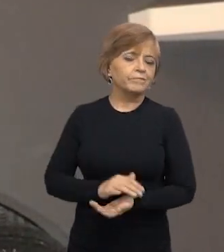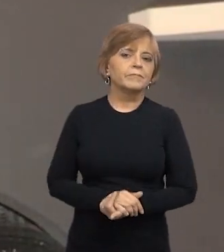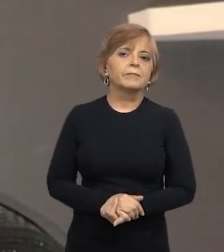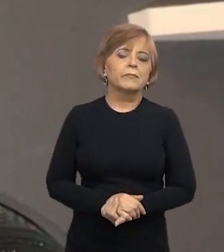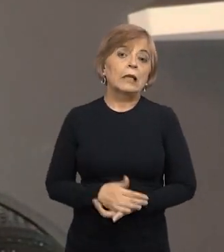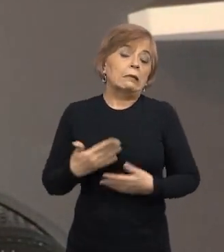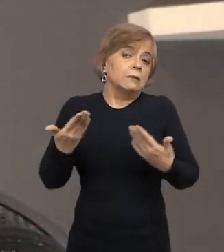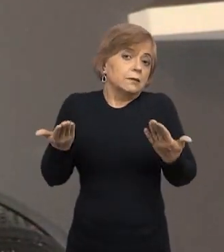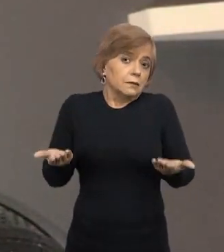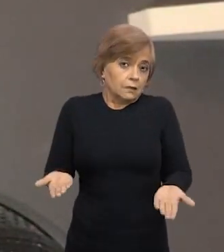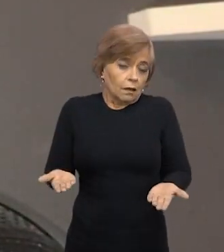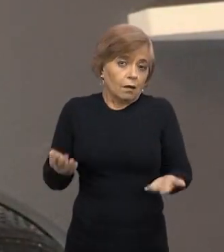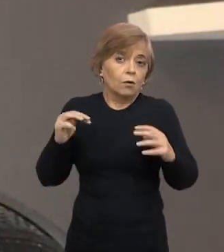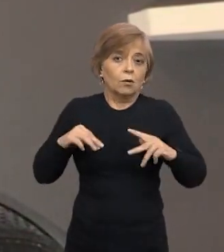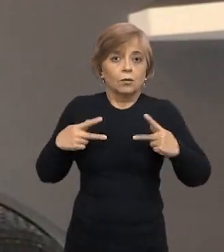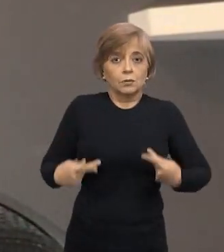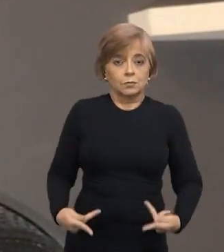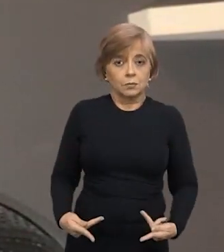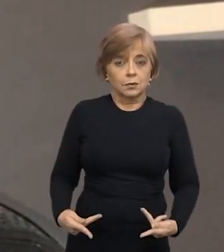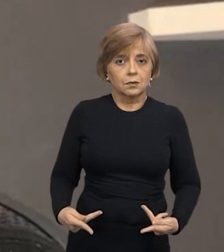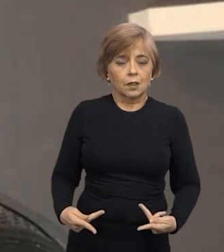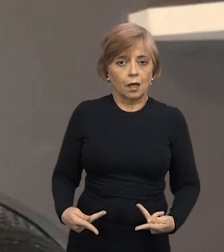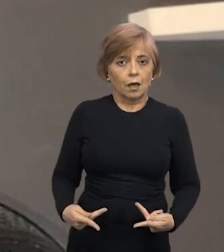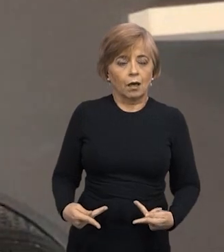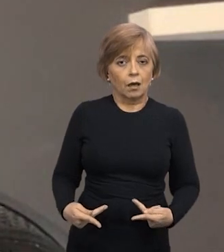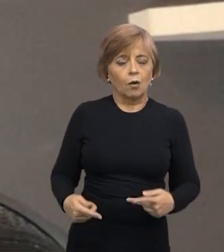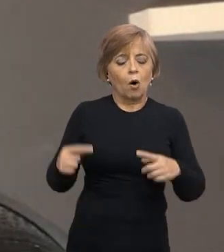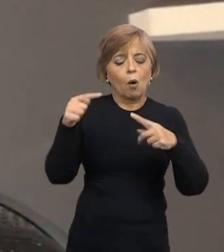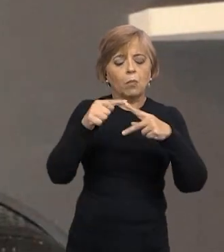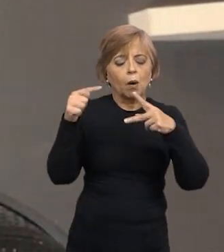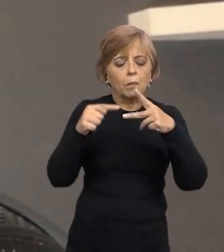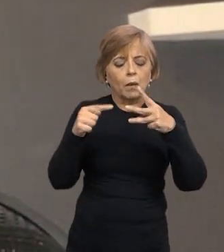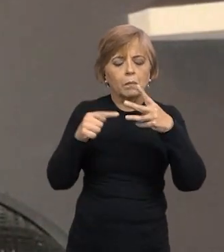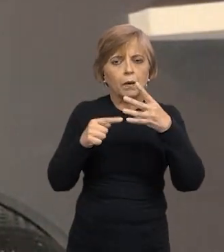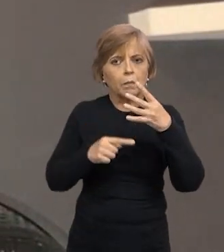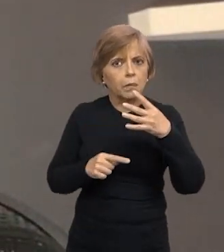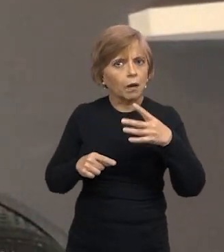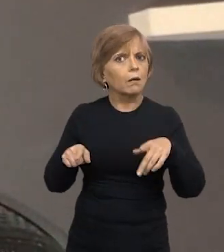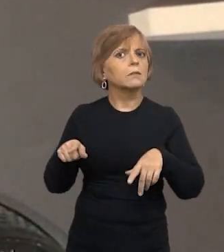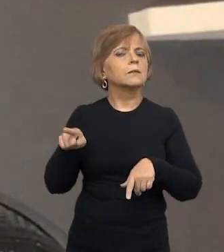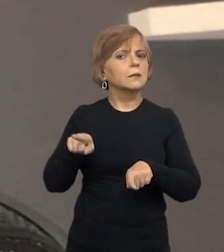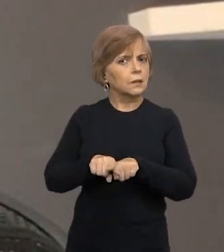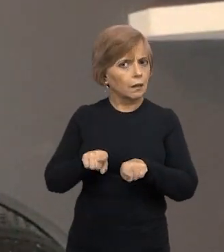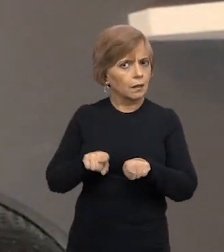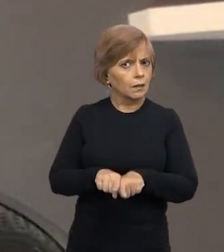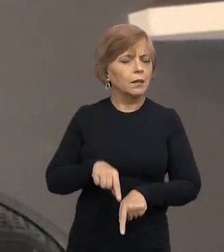Dessa forma, o Ministério Público pontua também que o serviço